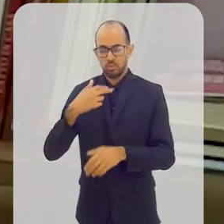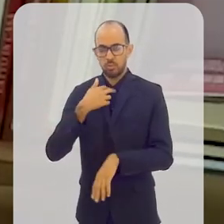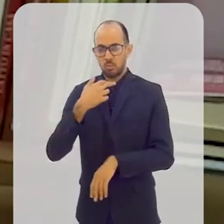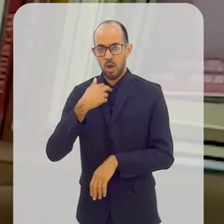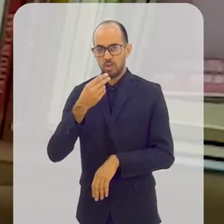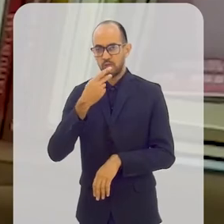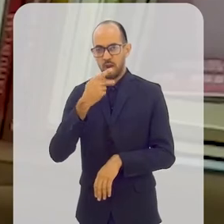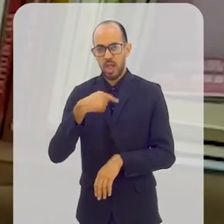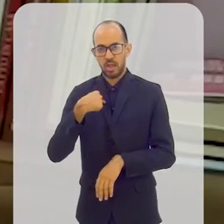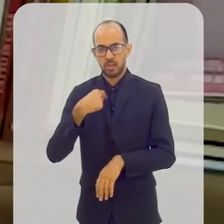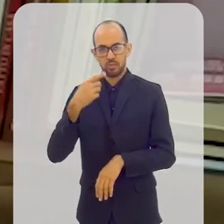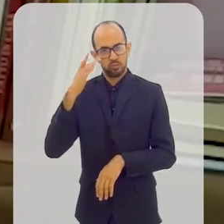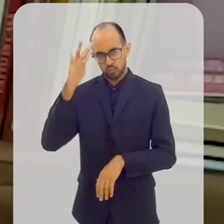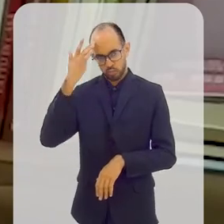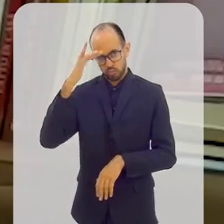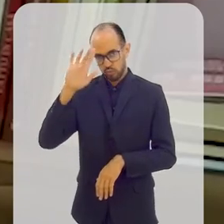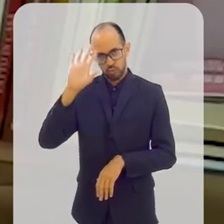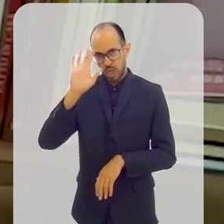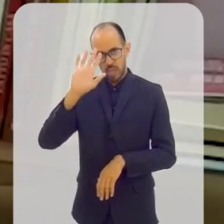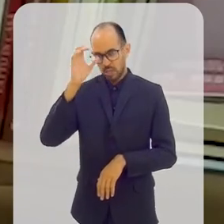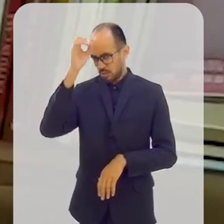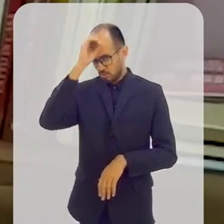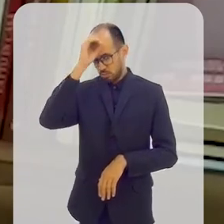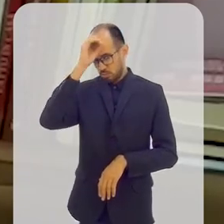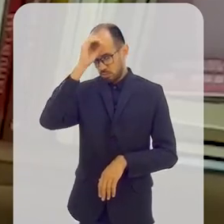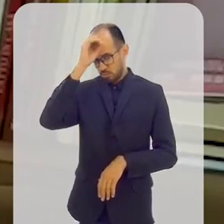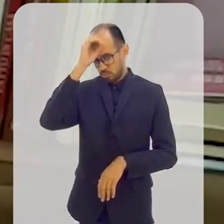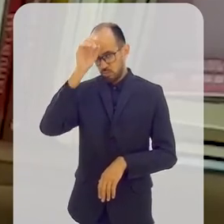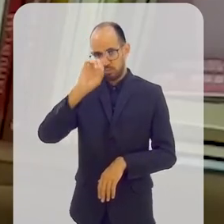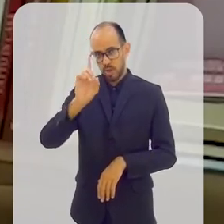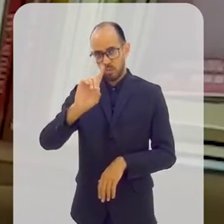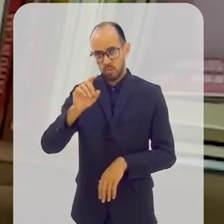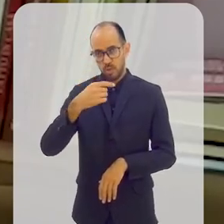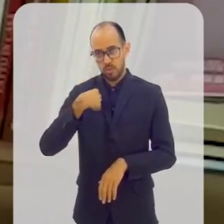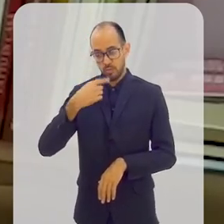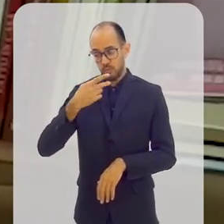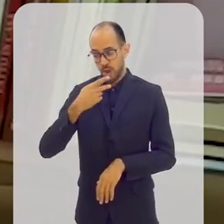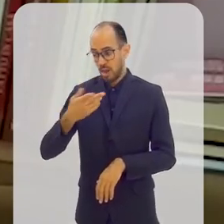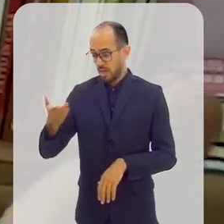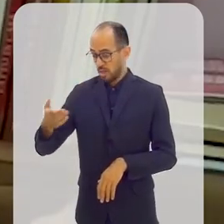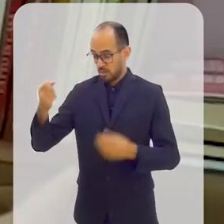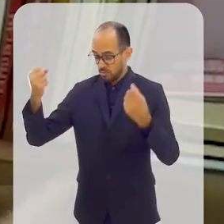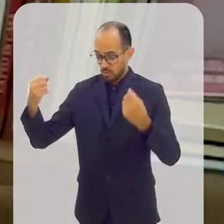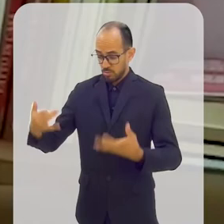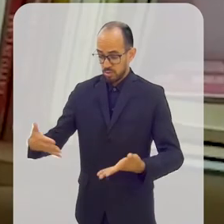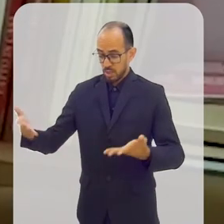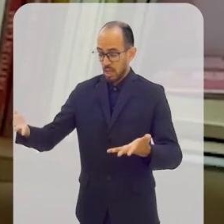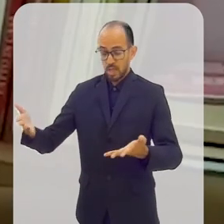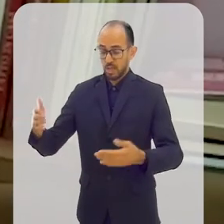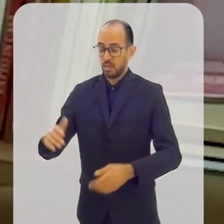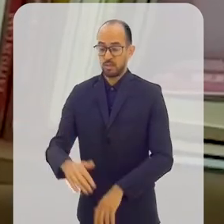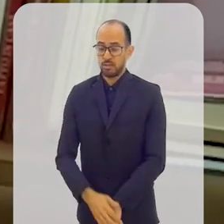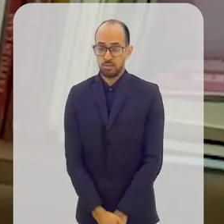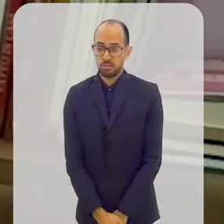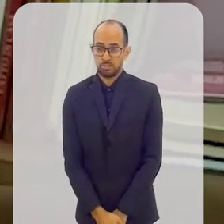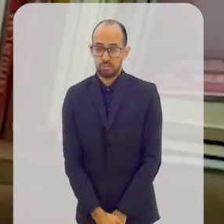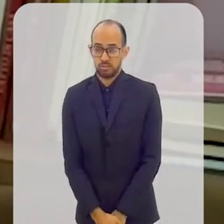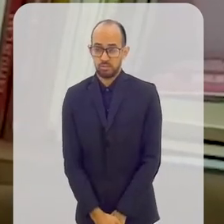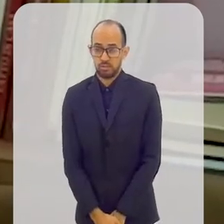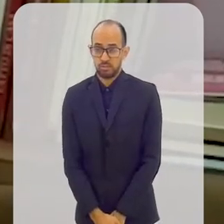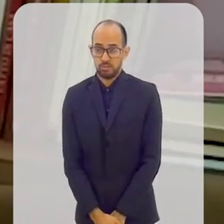pode mais negar que você sabe. Eu acabei de falar que você não sabe o problema. Eu acabei de descrever o problema.